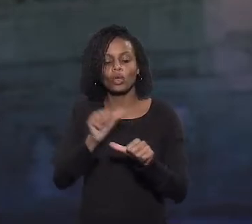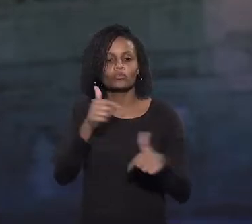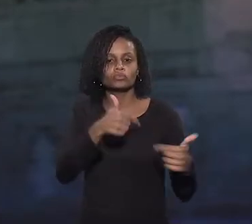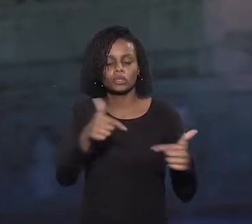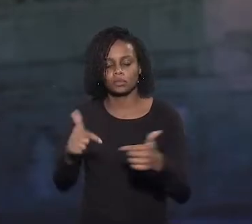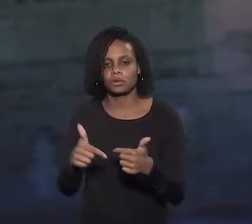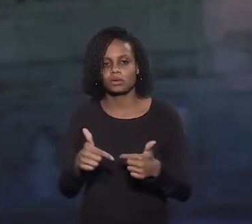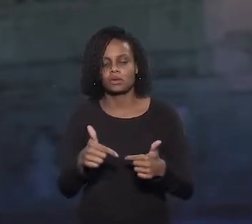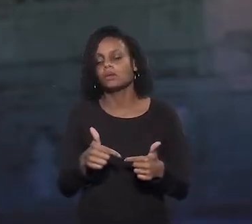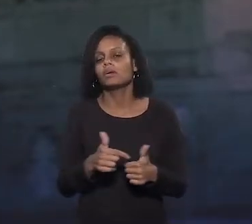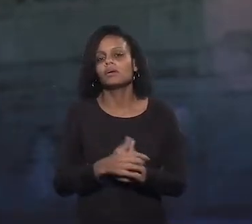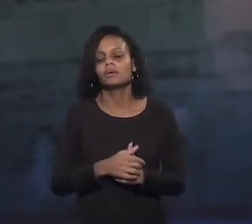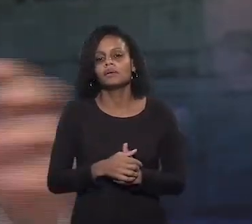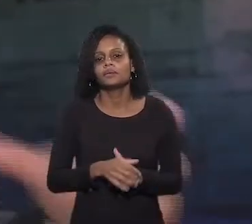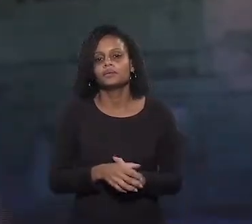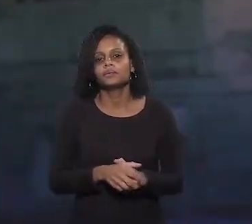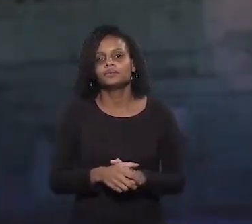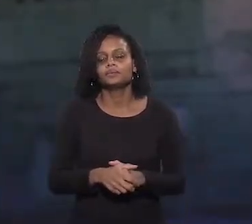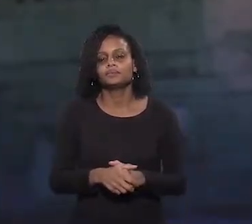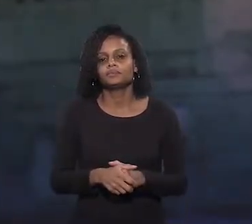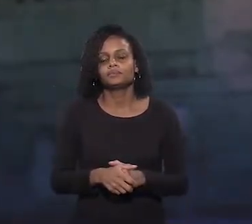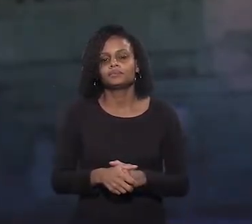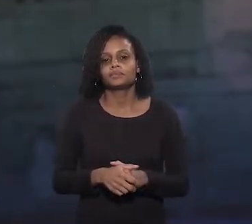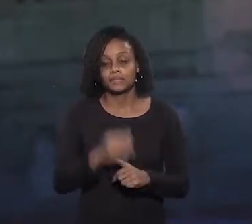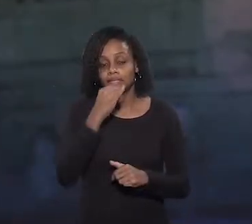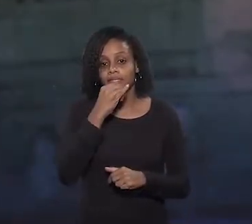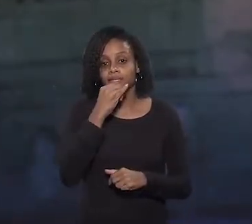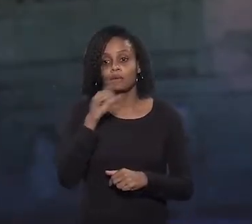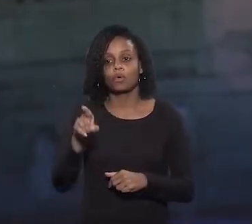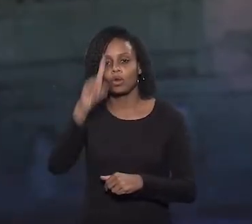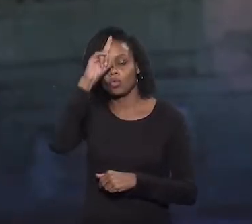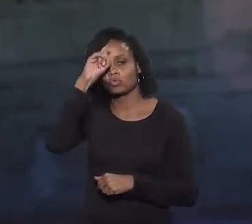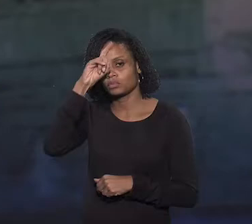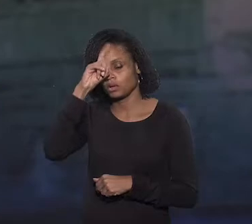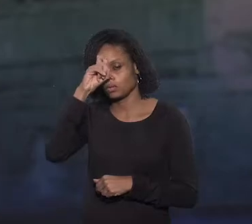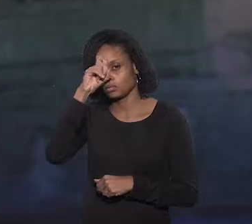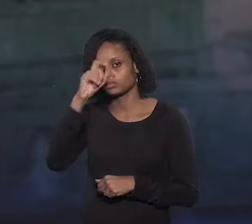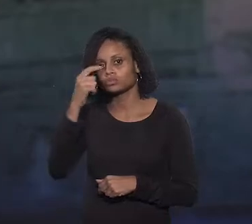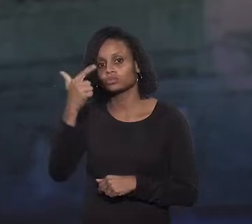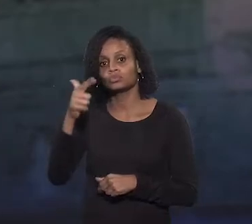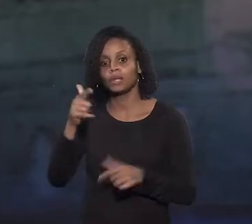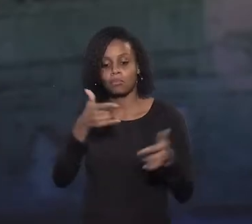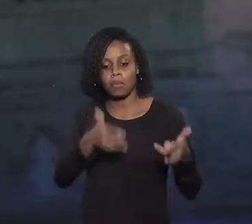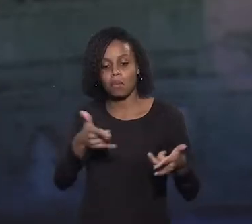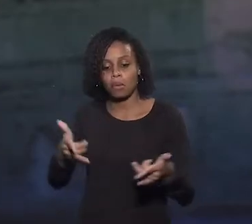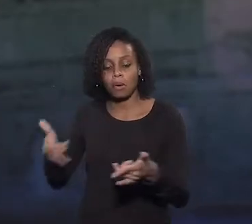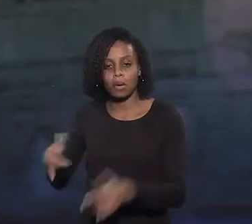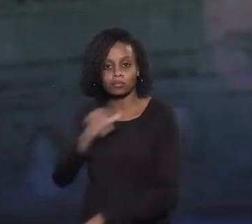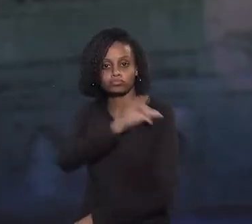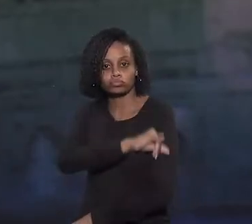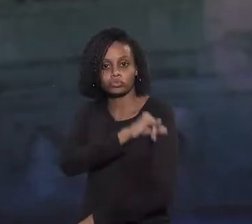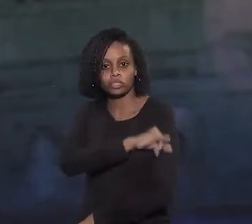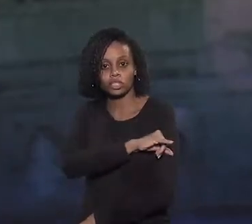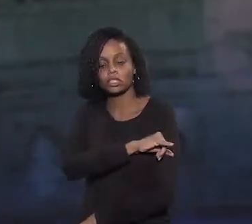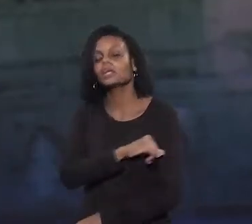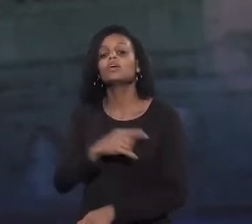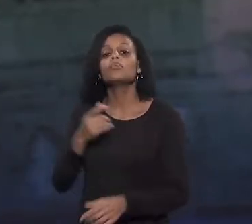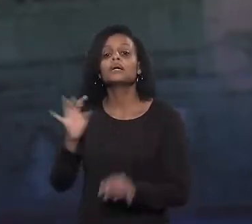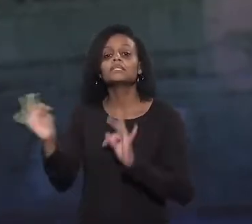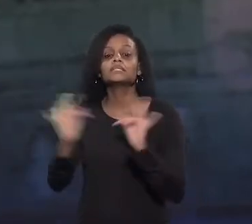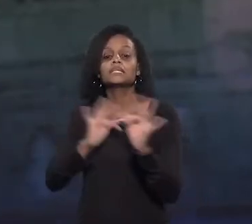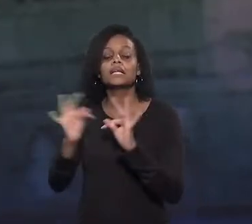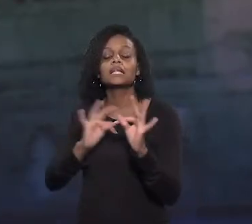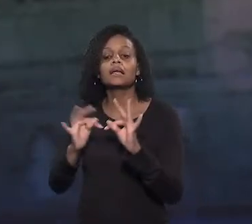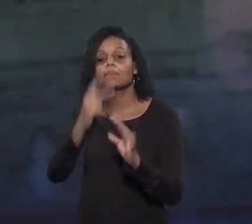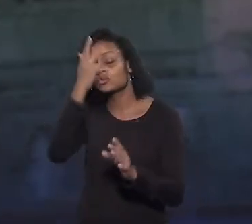pensar que a comunidade terapêutica Maranatá, ou, por exemplo, o caso específico do hospital, não existem leitos no estado do Rio de Janeiro para tratamento de